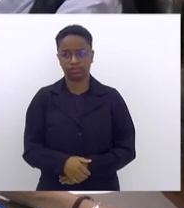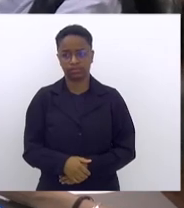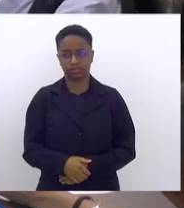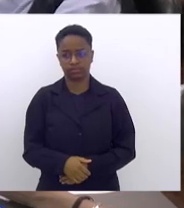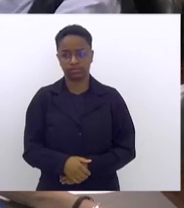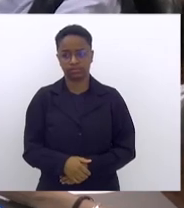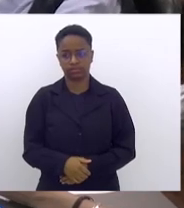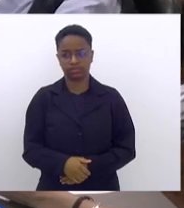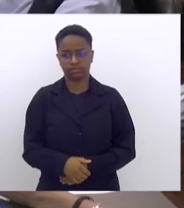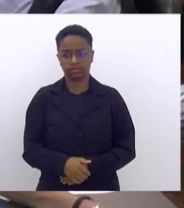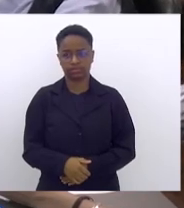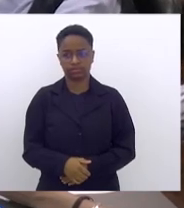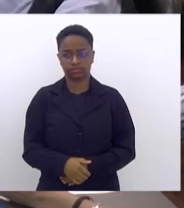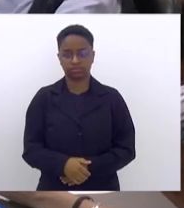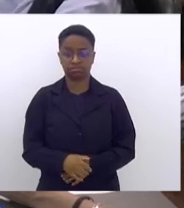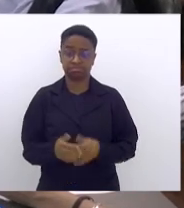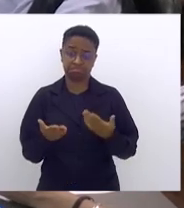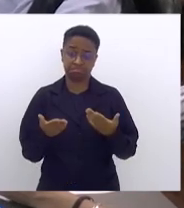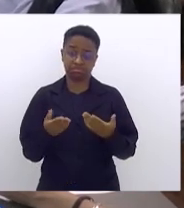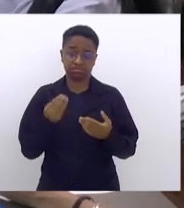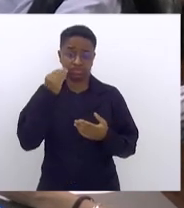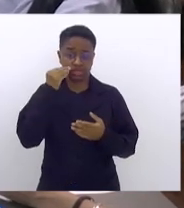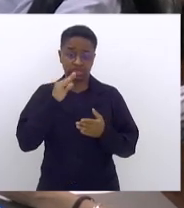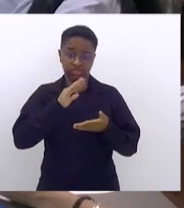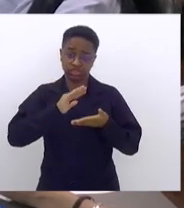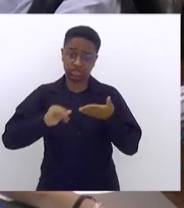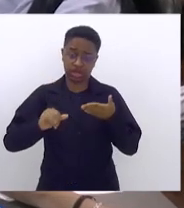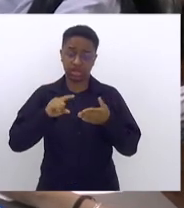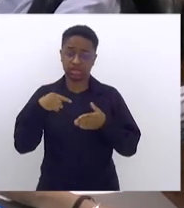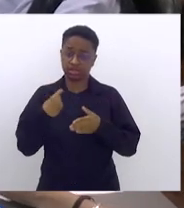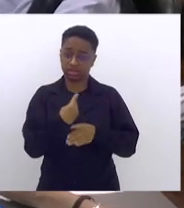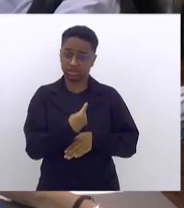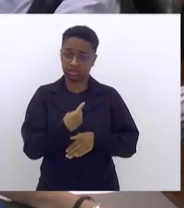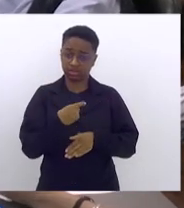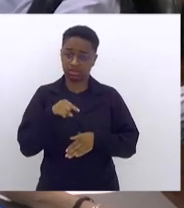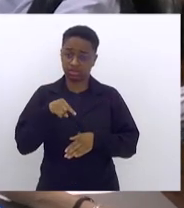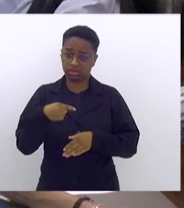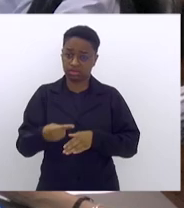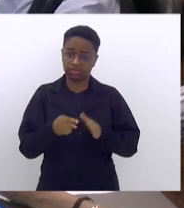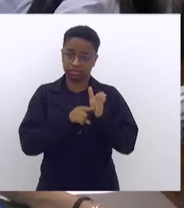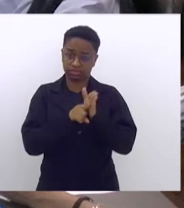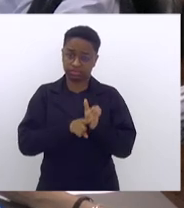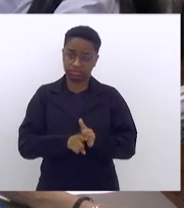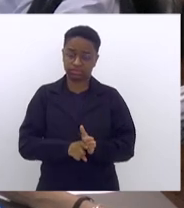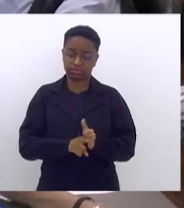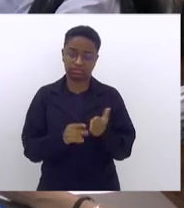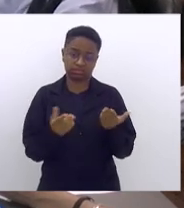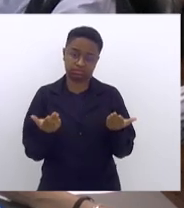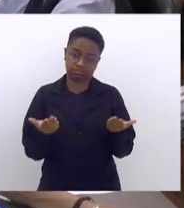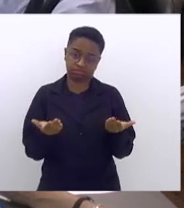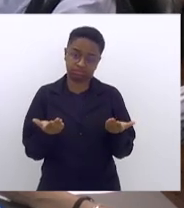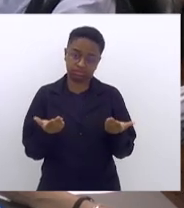Se pudesse retirar para poder fazer Nossa, uma checagem em relação... Com preguiça de enfrentar? Mas...